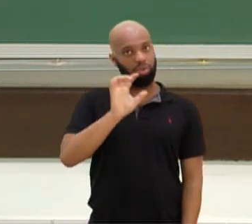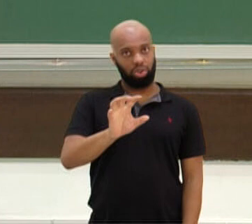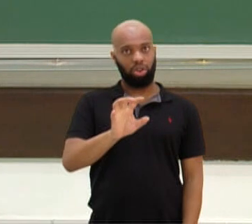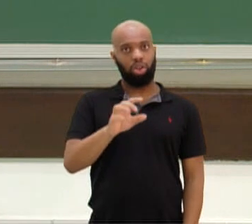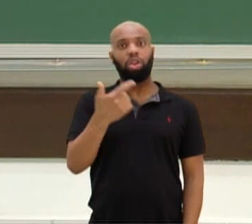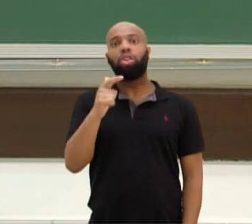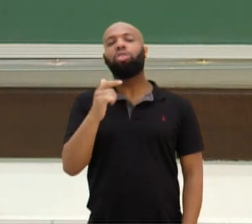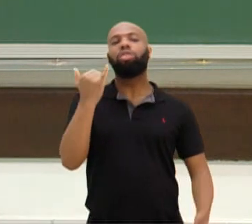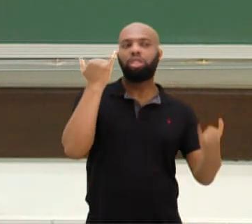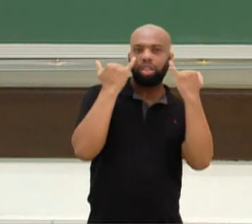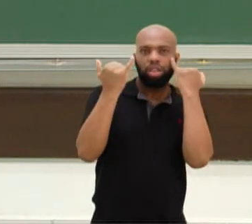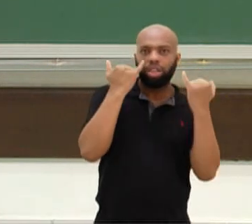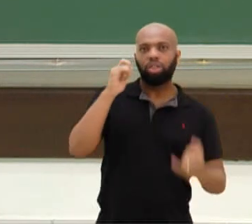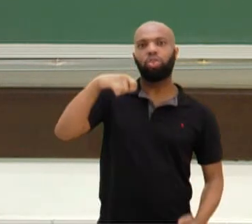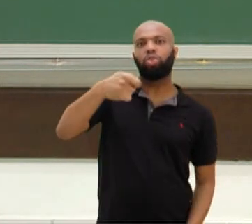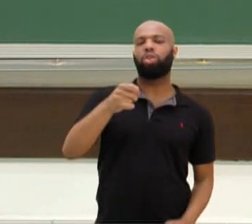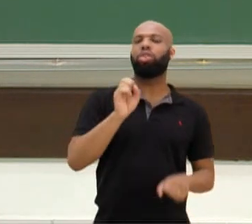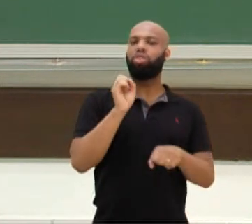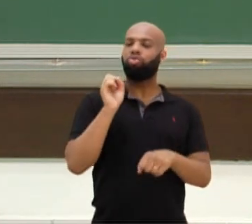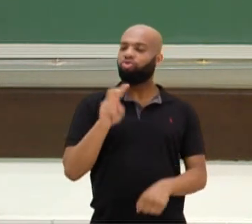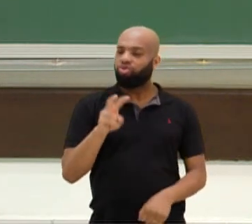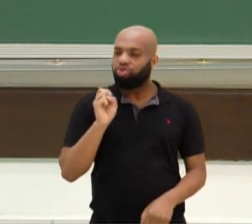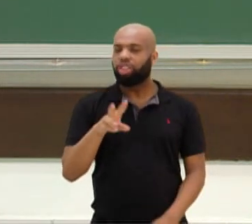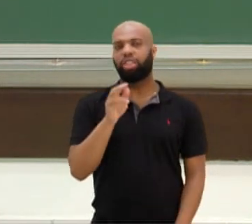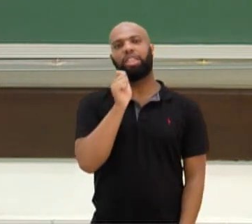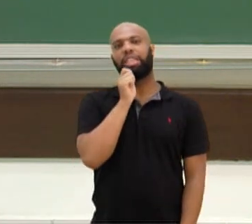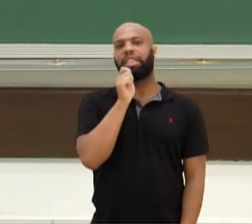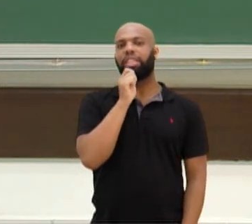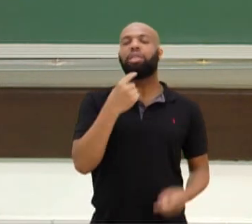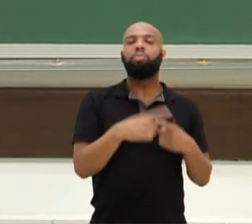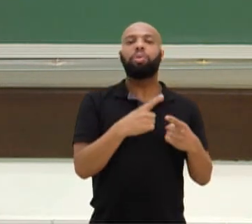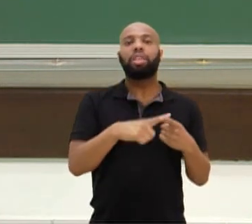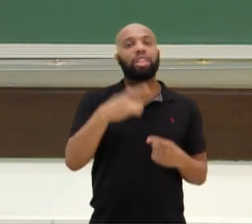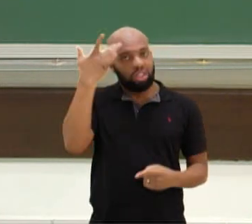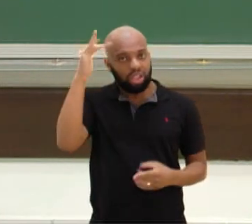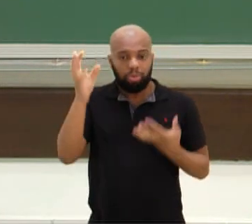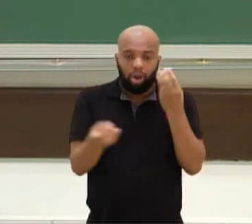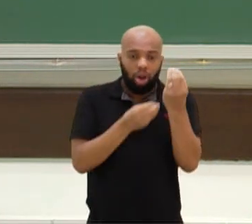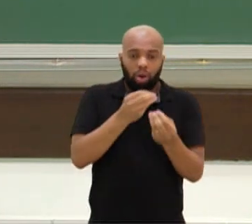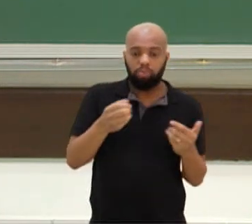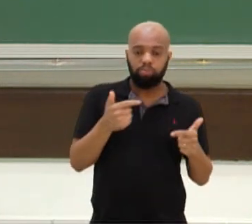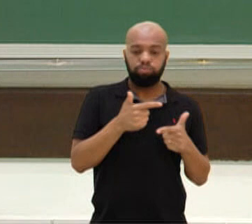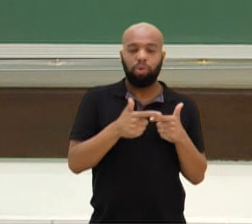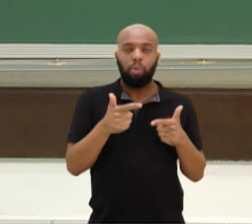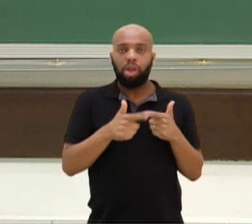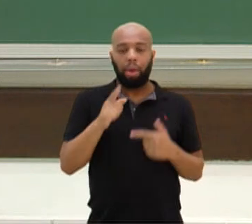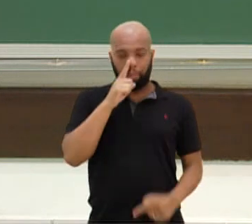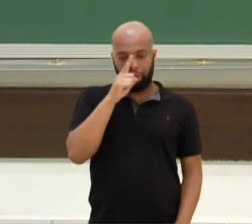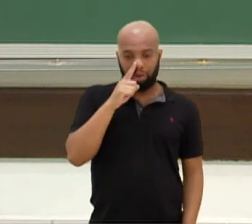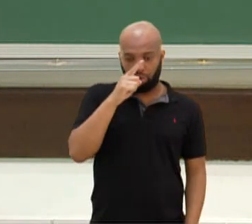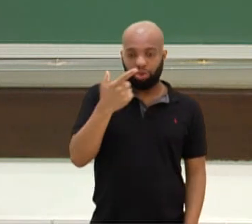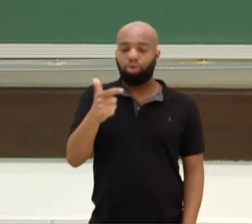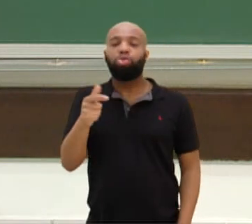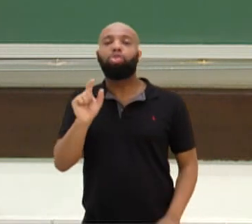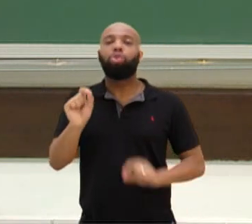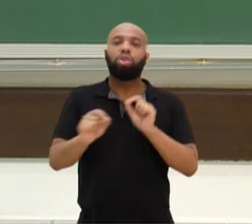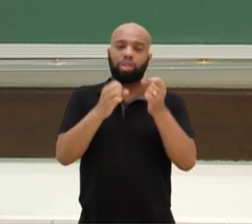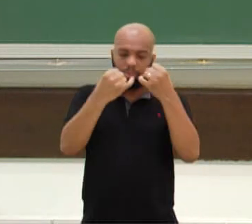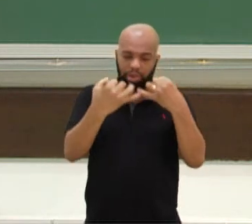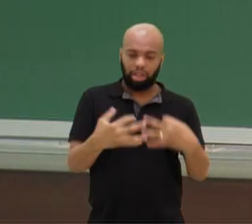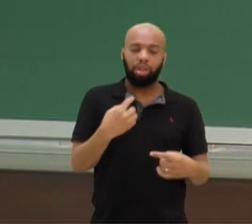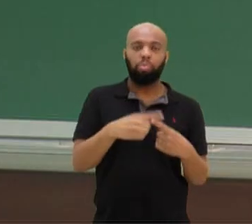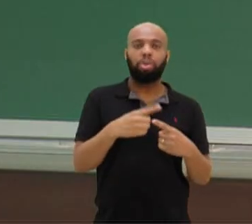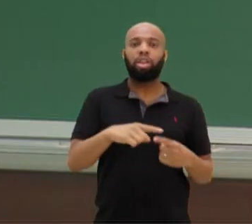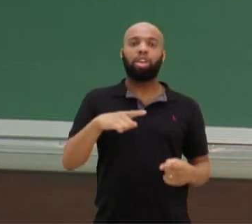gente não tinha informação sobre o vírus ainda. A gente não sabia das complicações dele. Então, a aula era bem simples, não tinha muito o que falar. Estava tendo surto